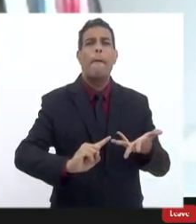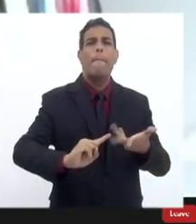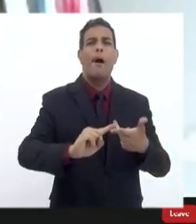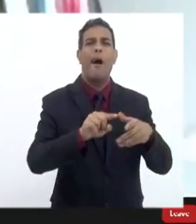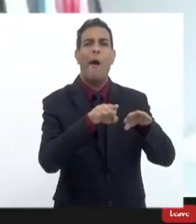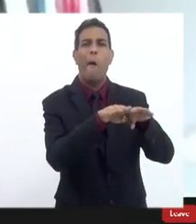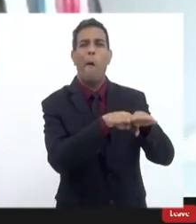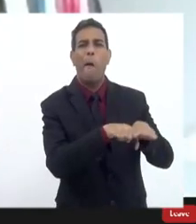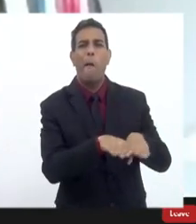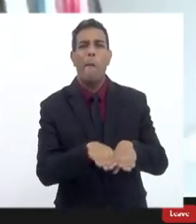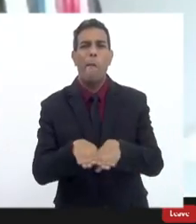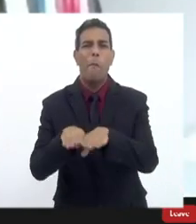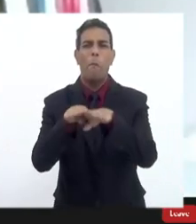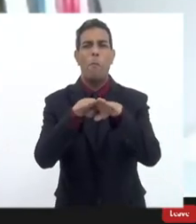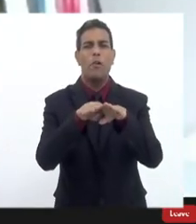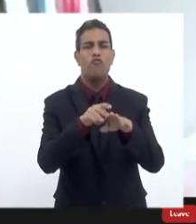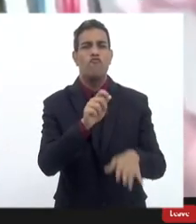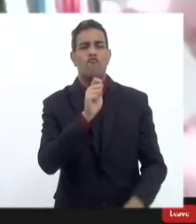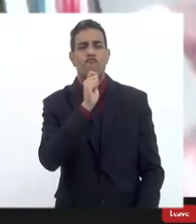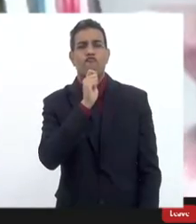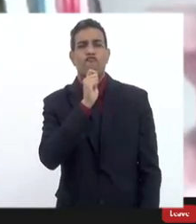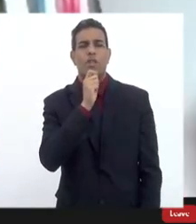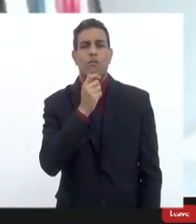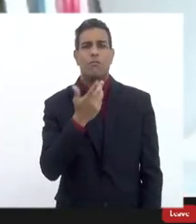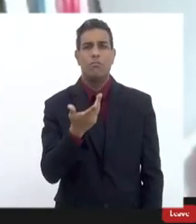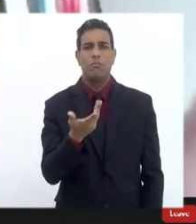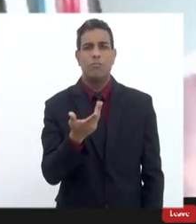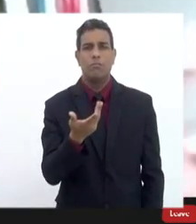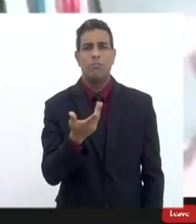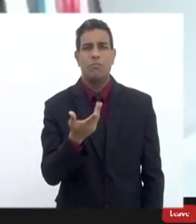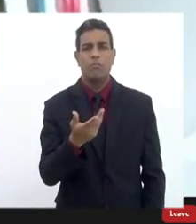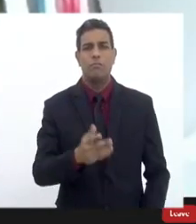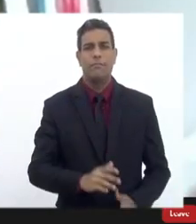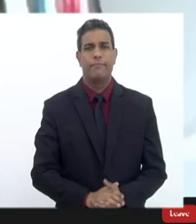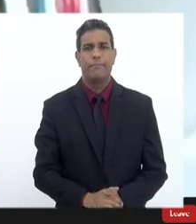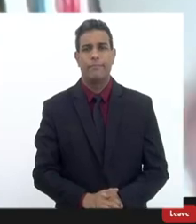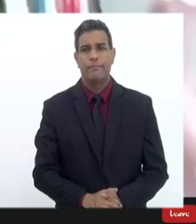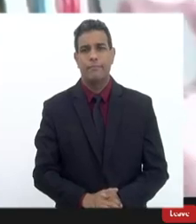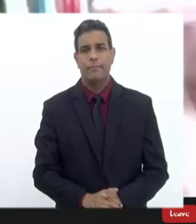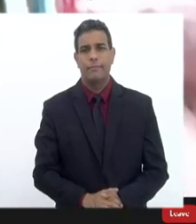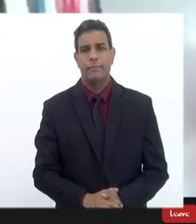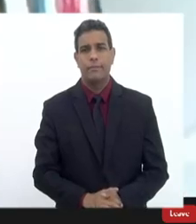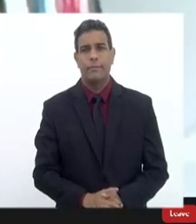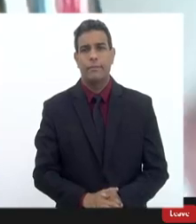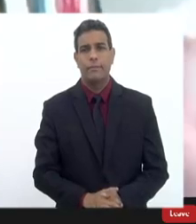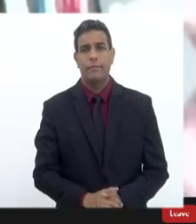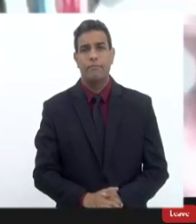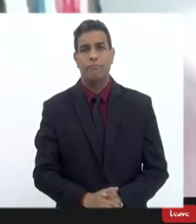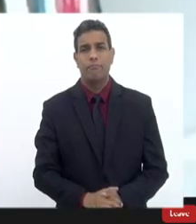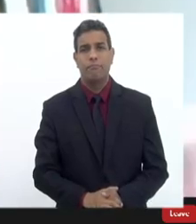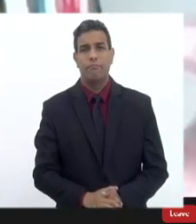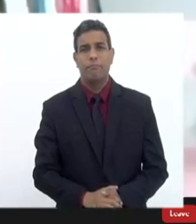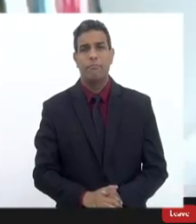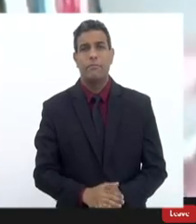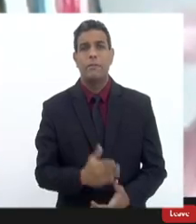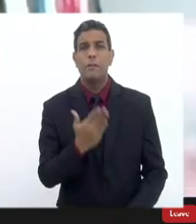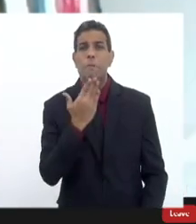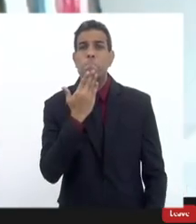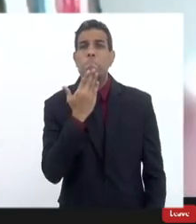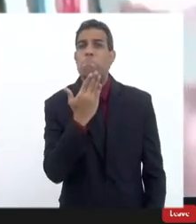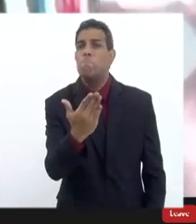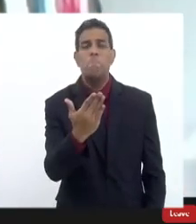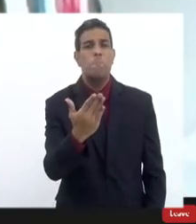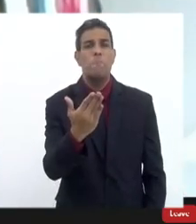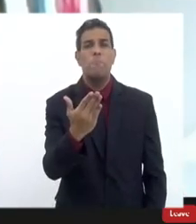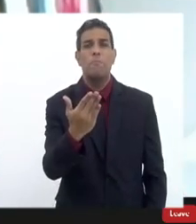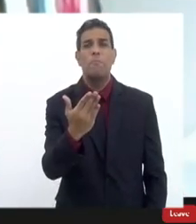deveríamos escutar, não é? Então, não basta abrir, né, um link e pedir a